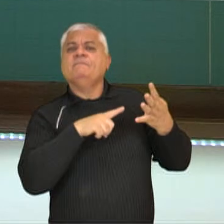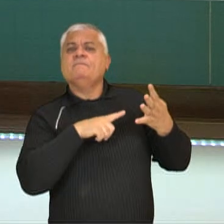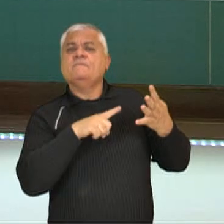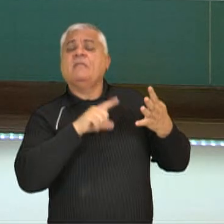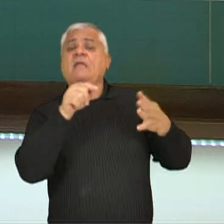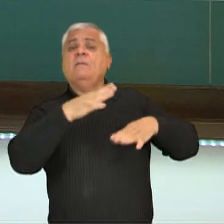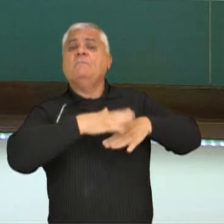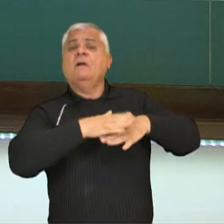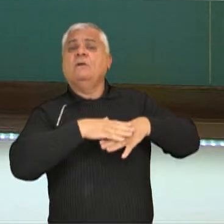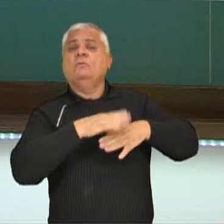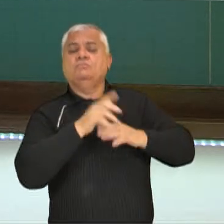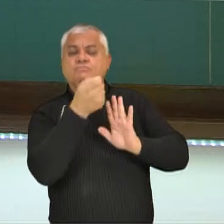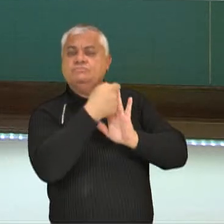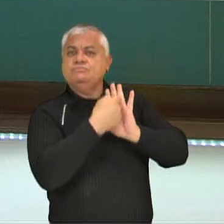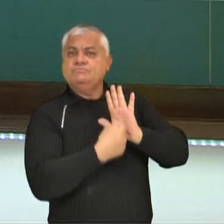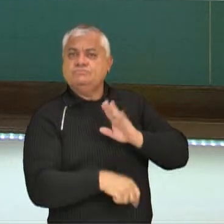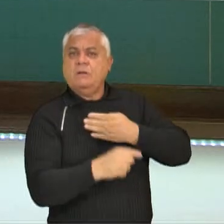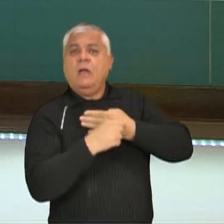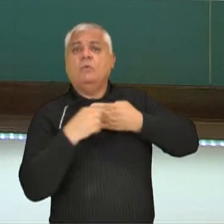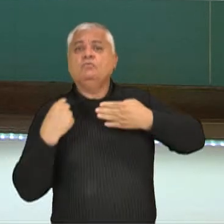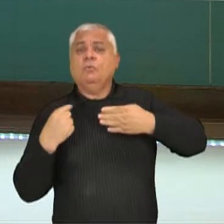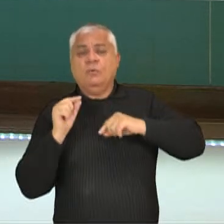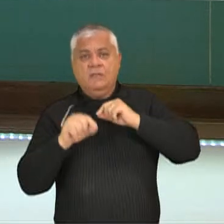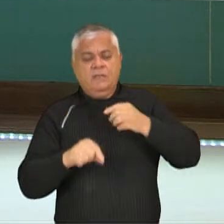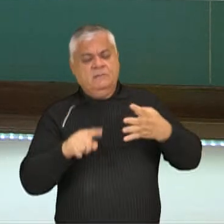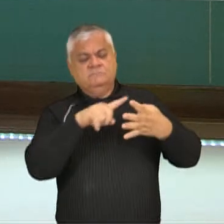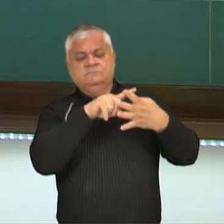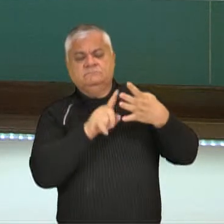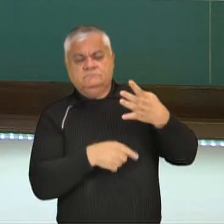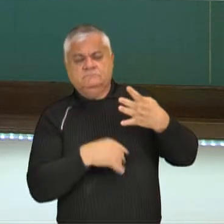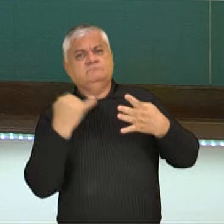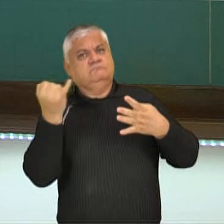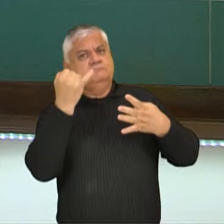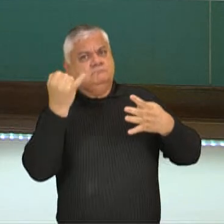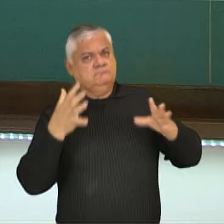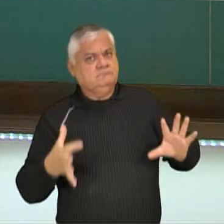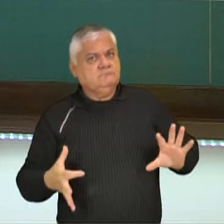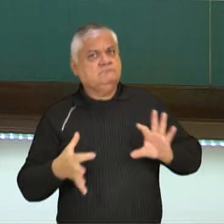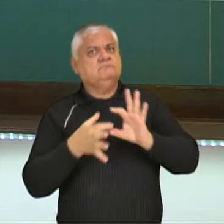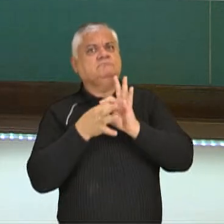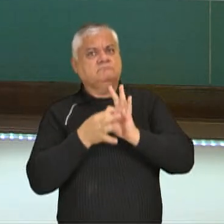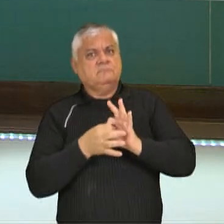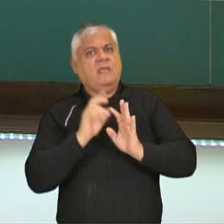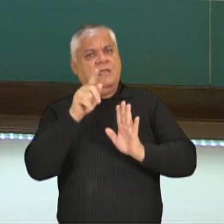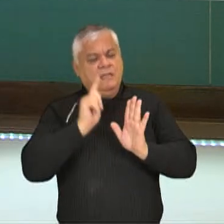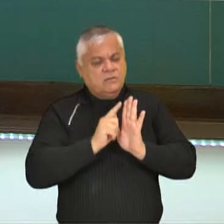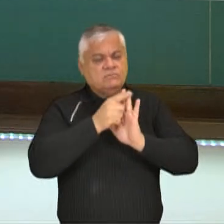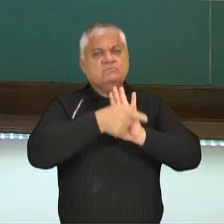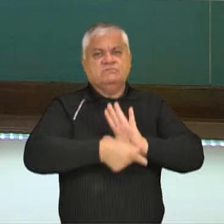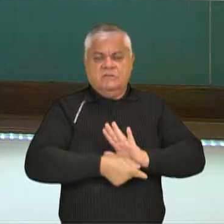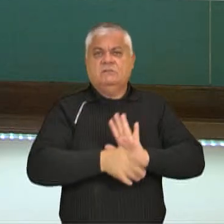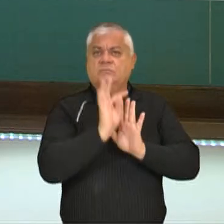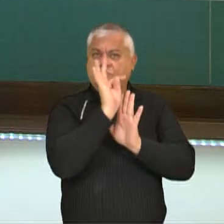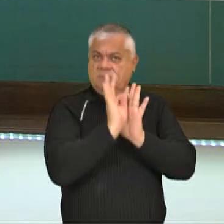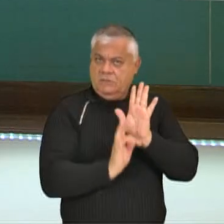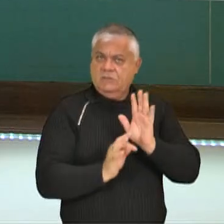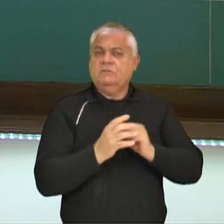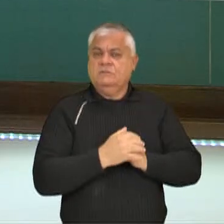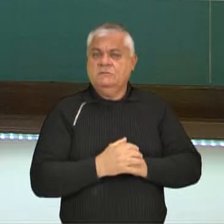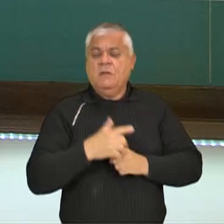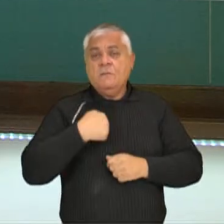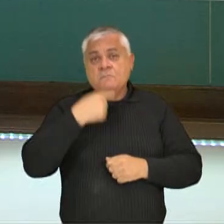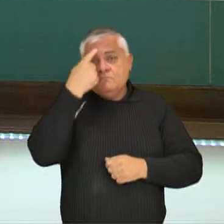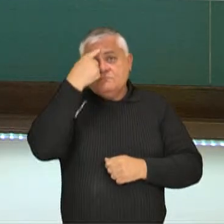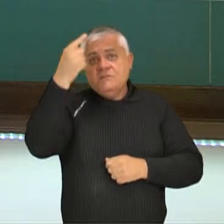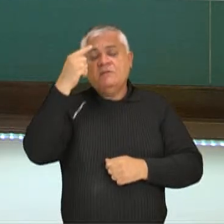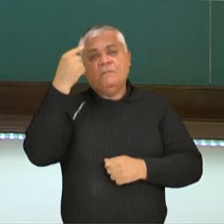o escreveu. Todos esses elementos compõem a função que define o gênero do discurso, né? O primeiro pensador a se